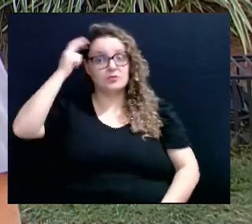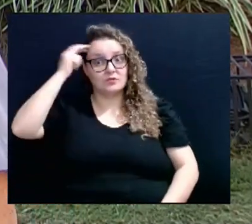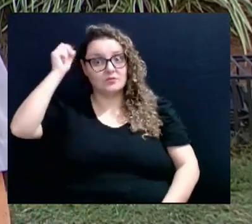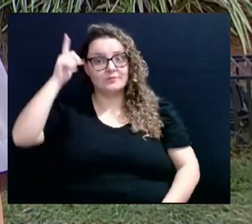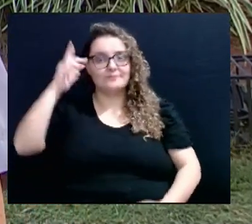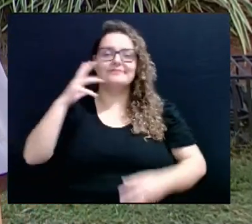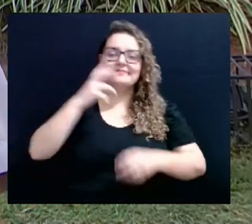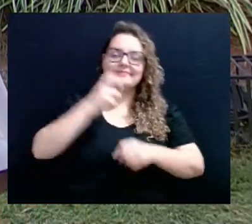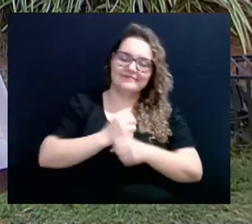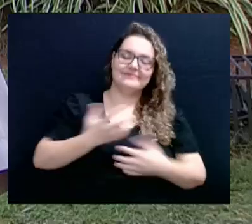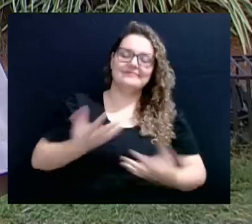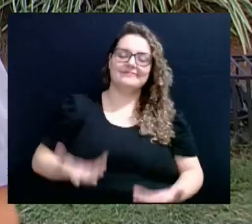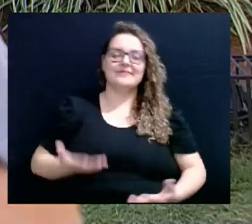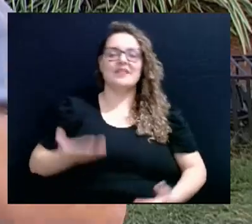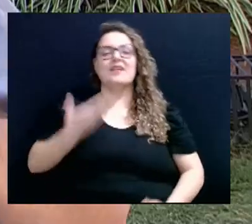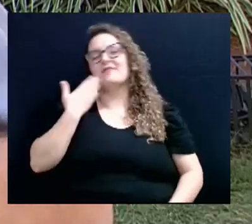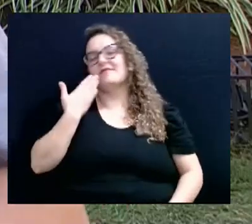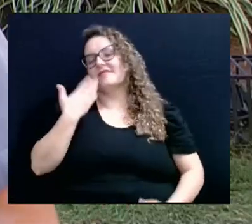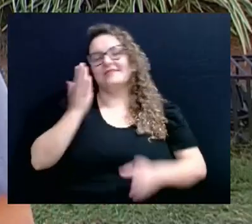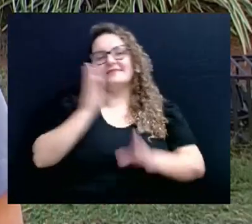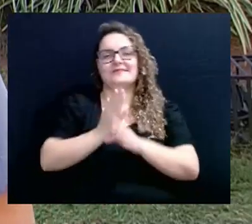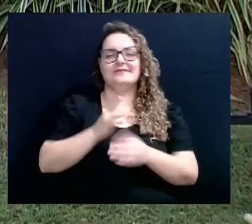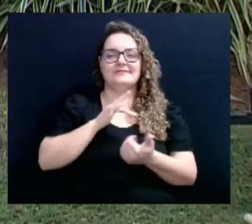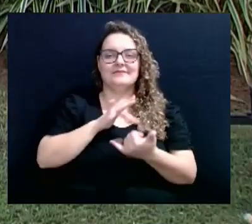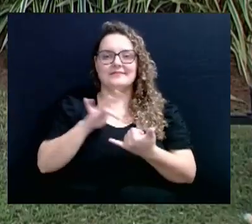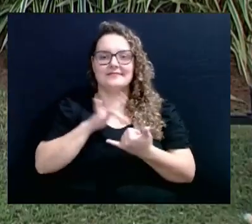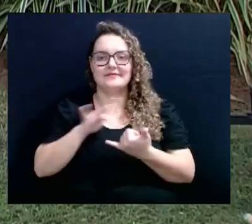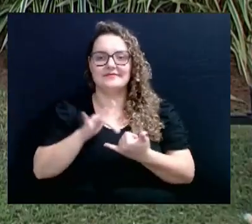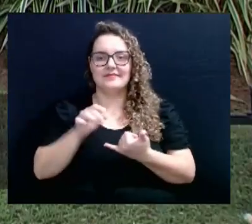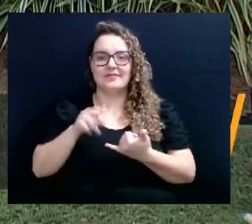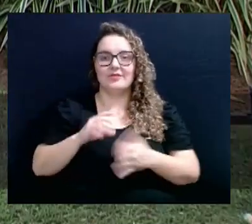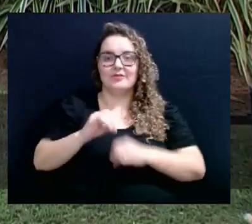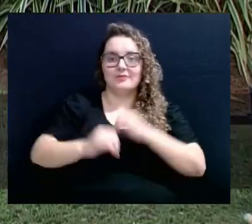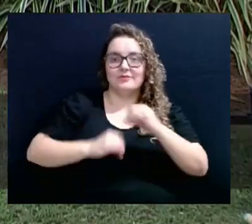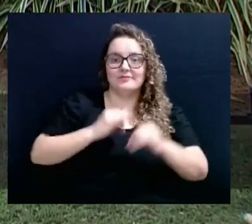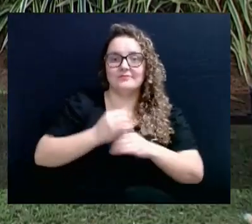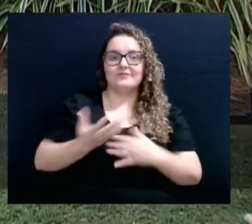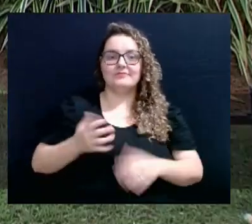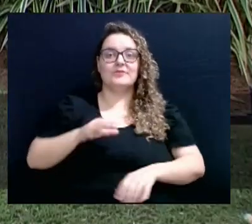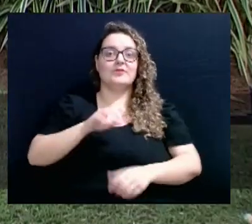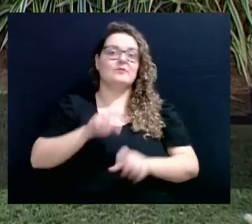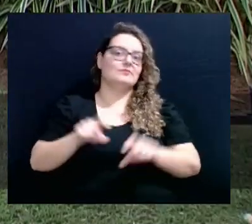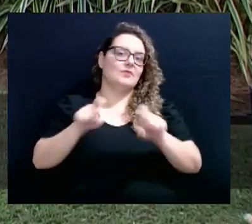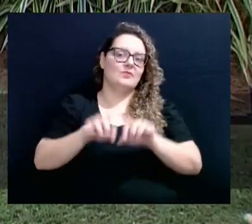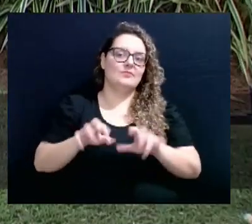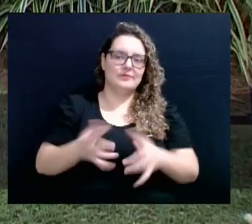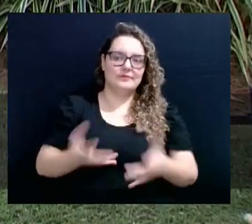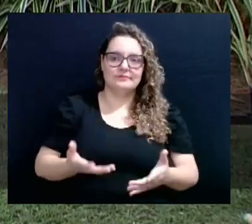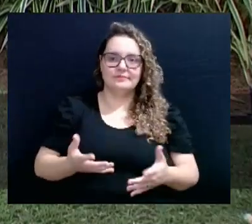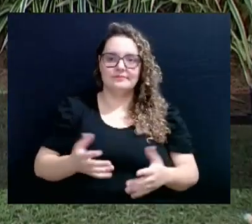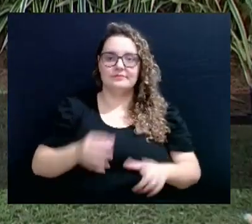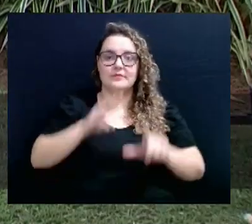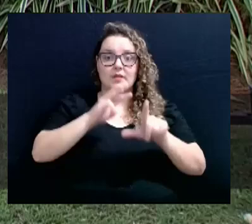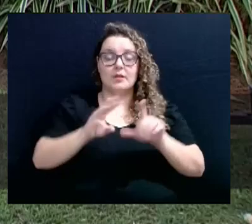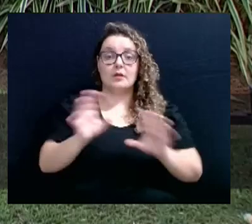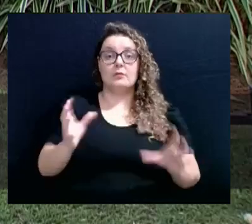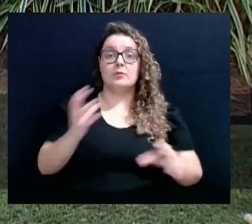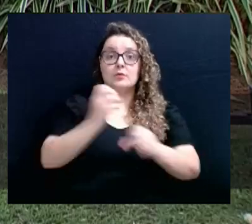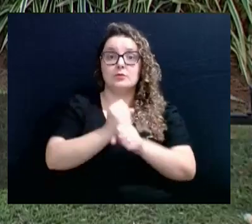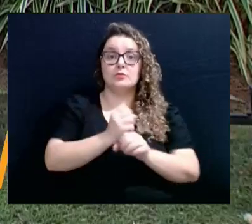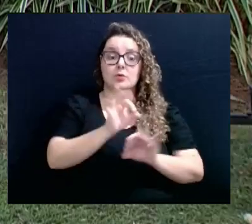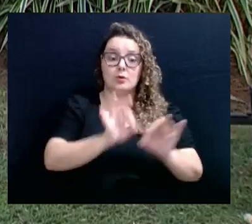de achar na tela da mão no celular ou no computador. Pois é, a plataforma reúne de forma organizada toda a